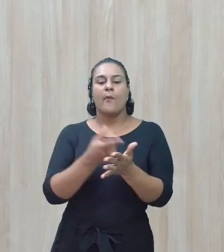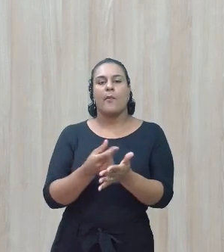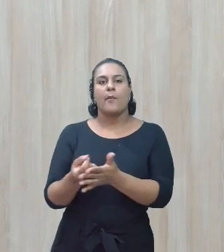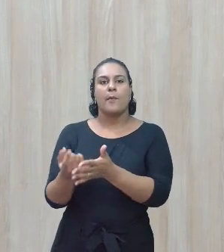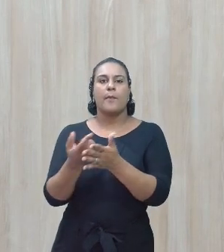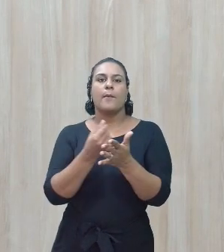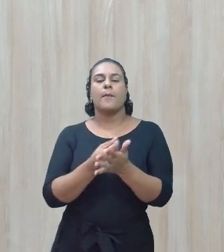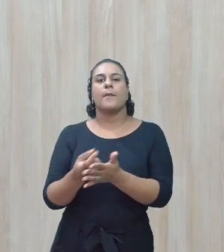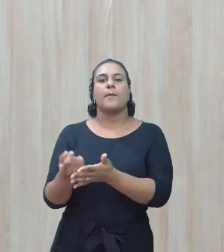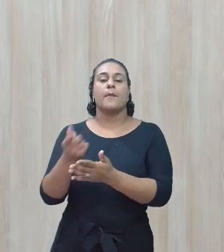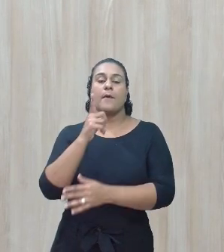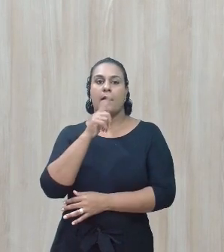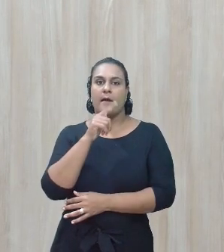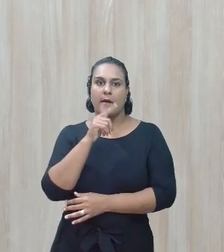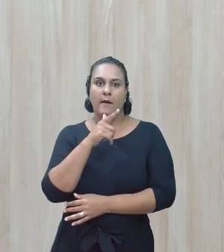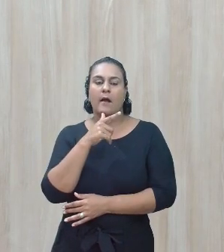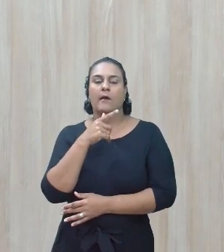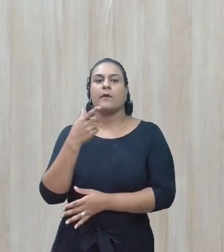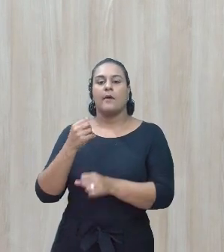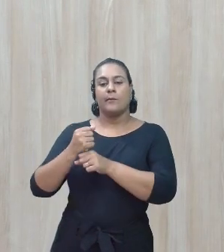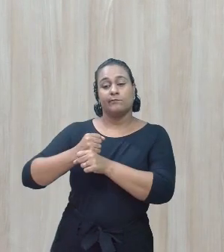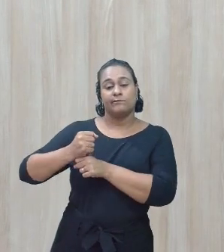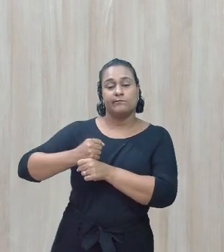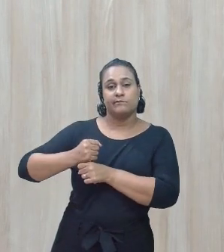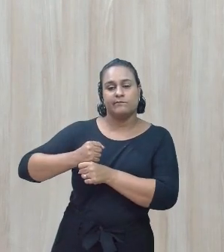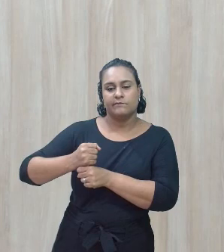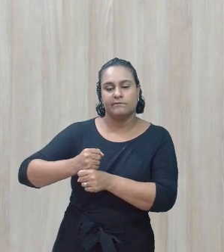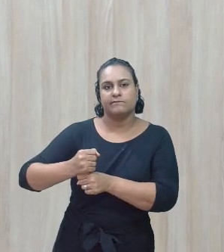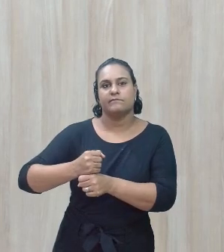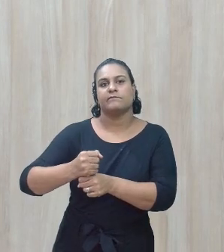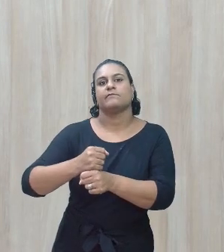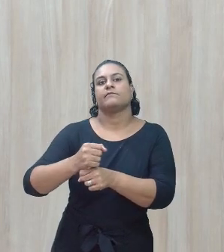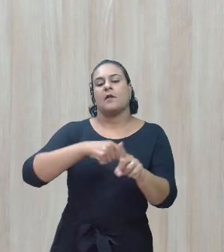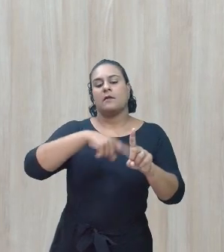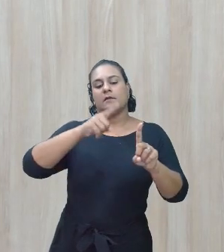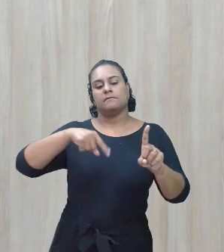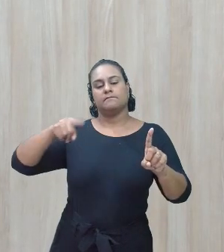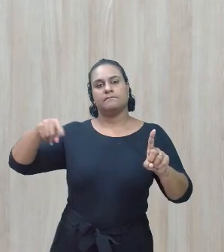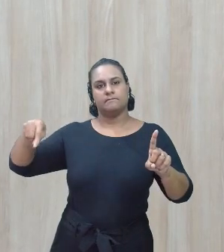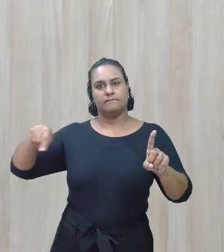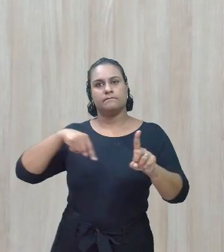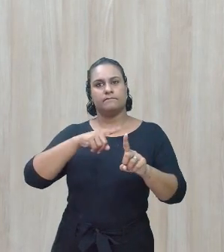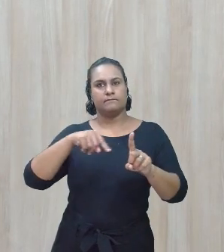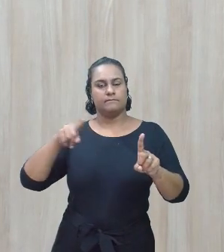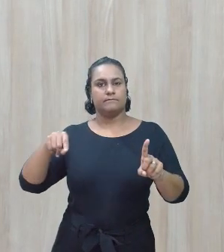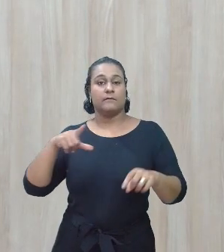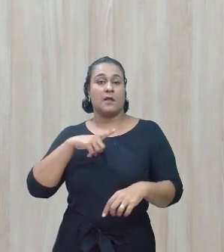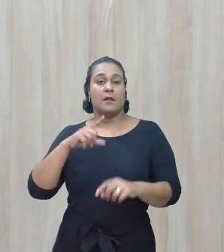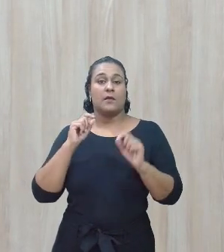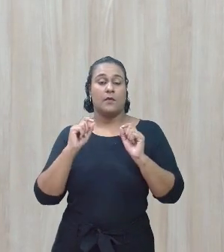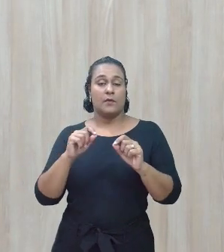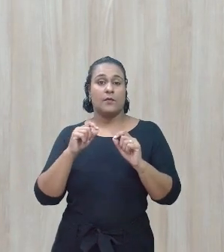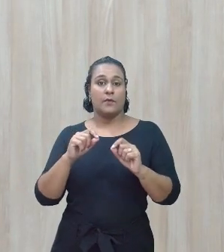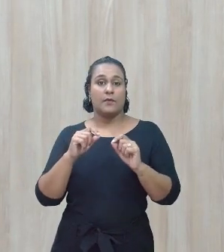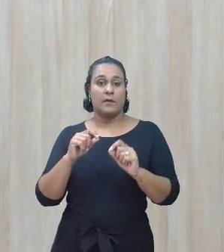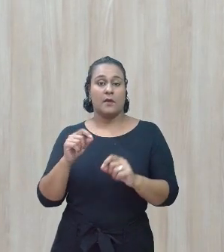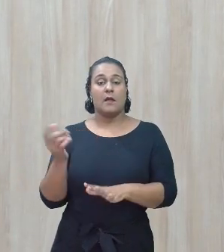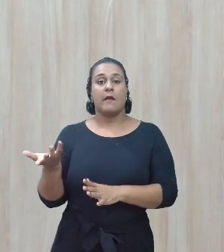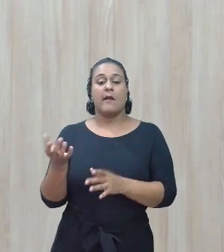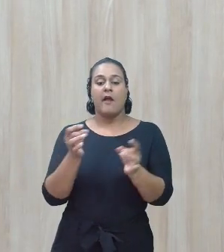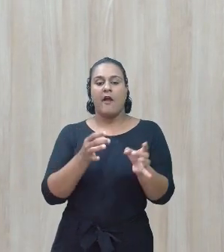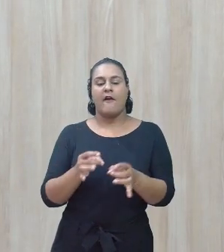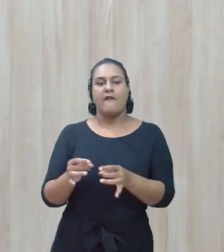os anos, esse acompanhamento ser feito através de um gráfico de linha. Aqui a gente tem o volume de vendas